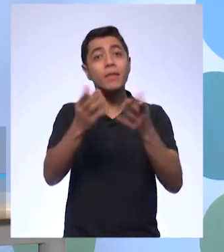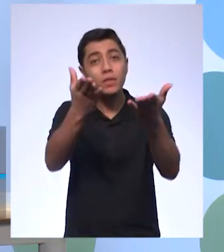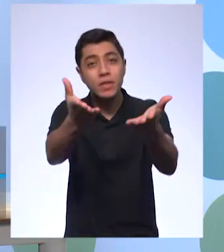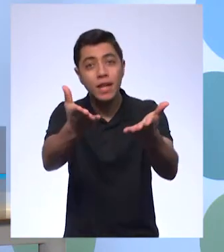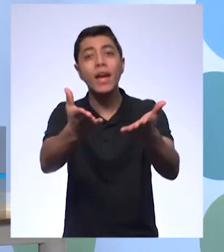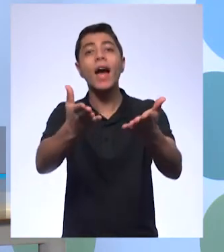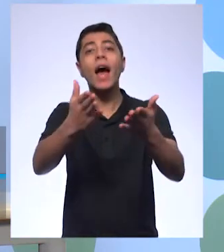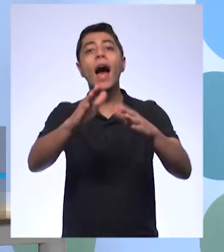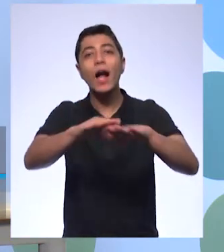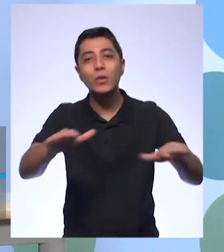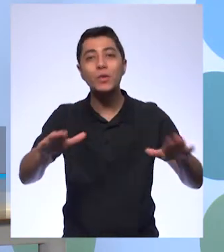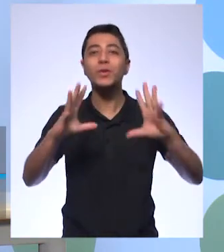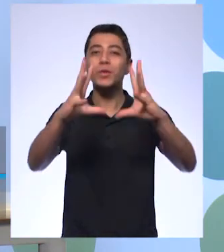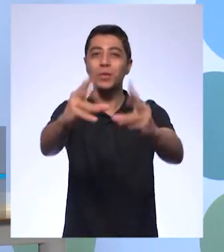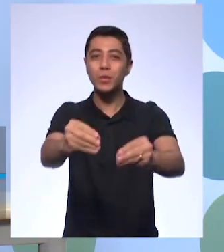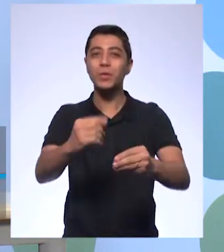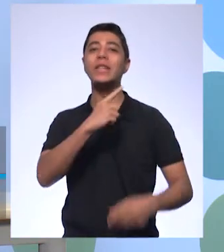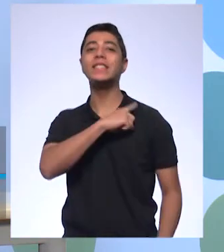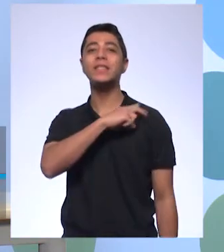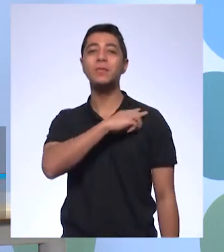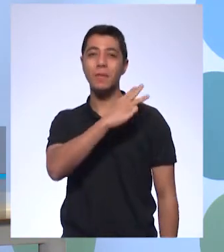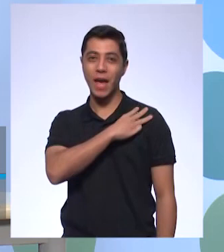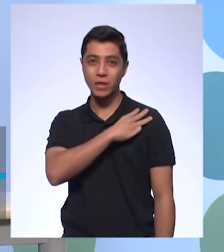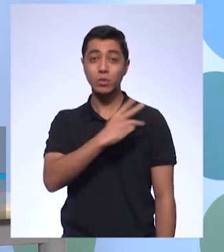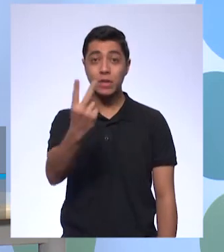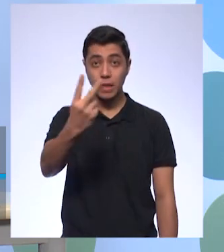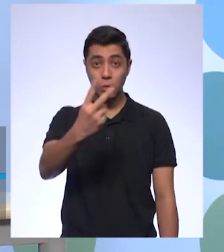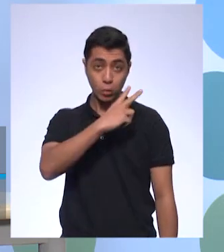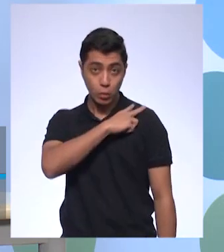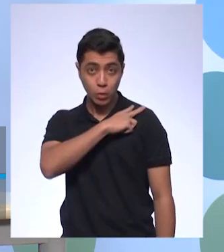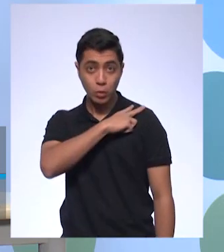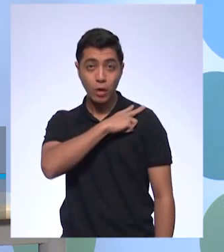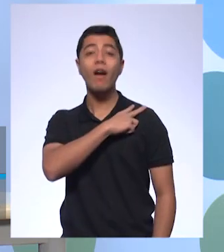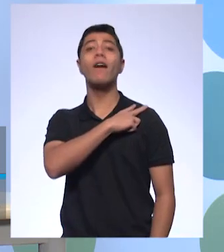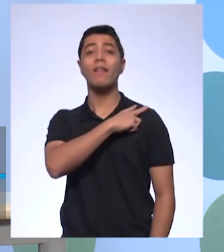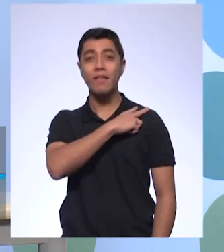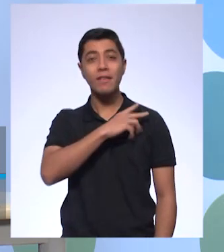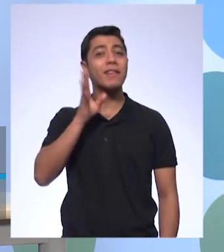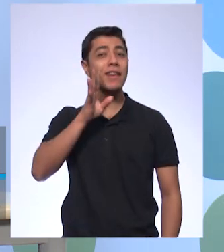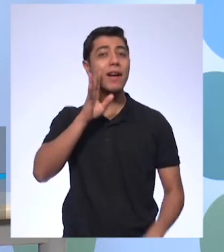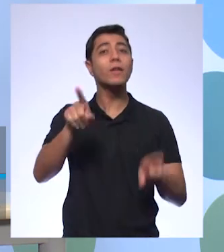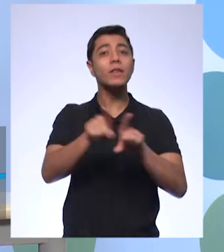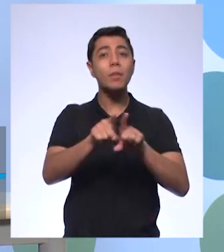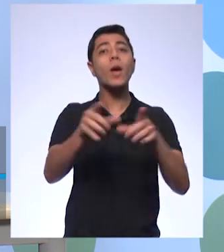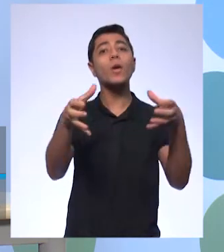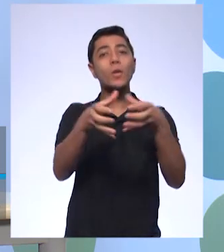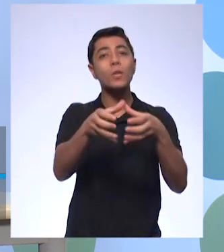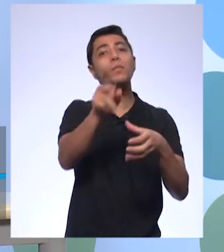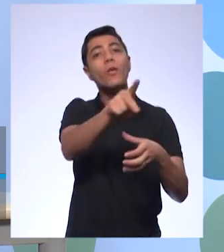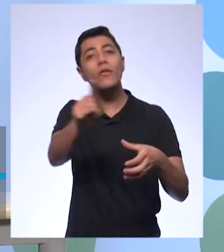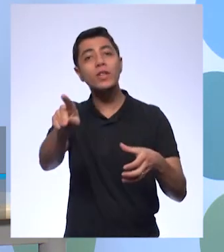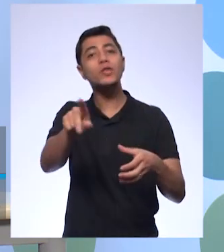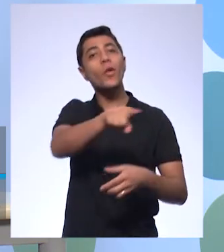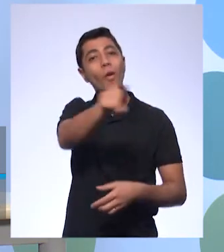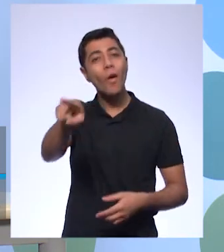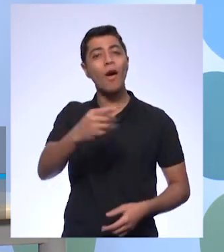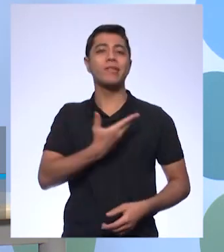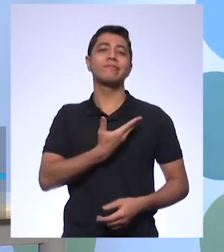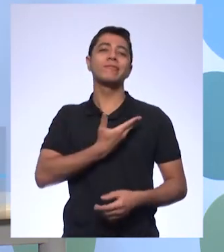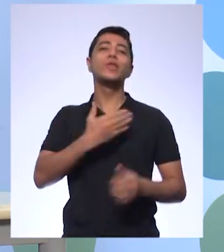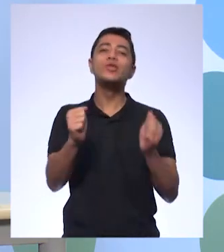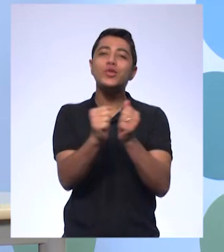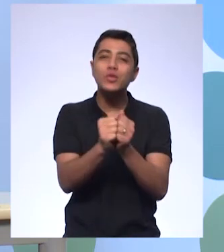estudantes, garotada aí do ensino médio, do segundo ano do ensino médio, os colegas professores que estão também nos acompanhando aí